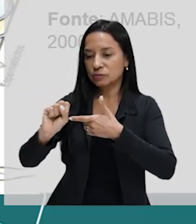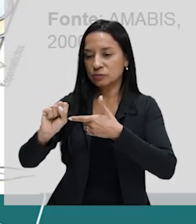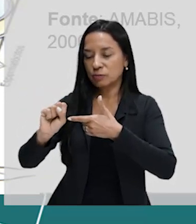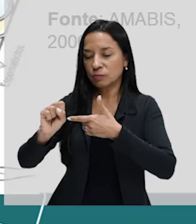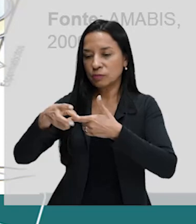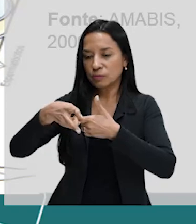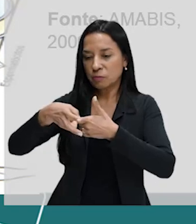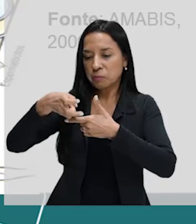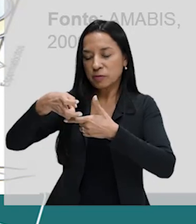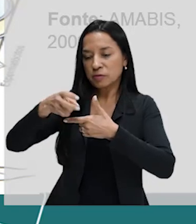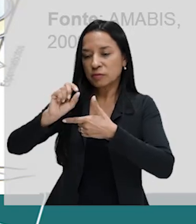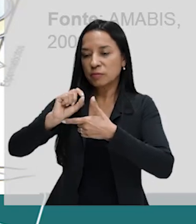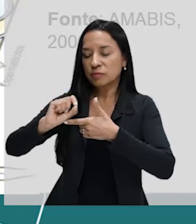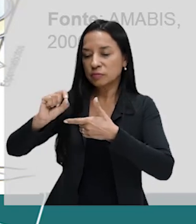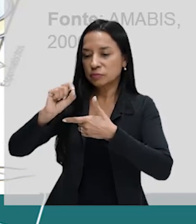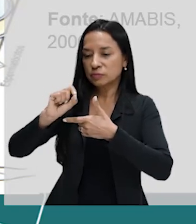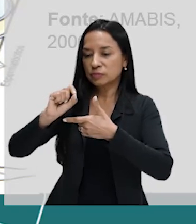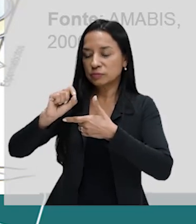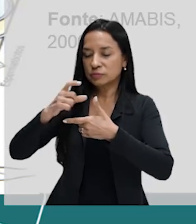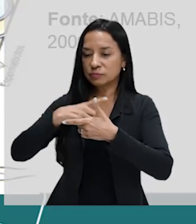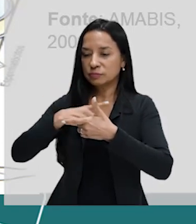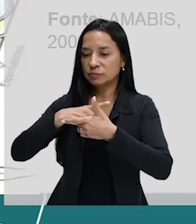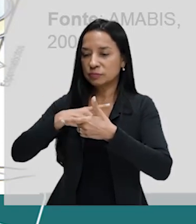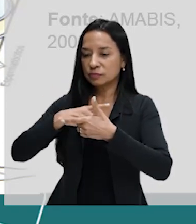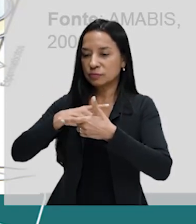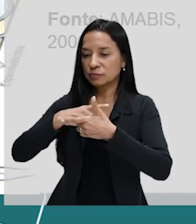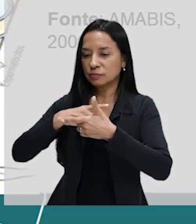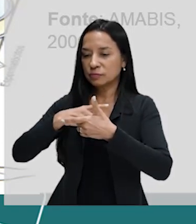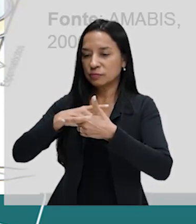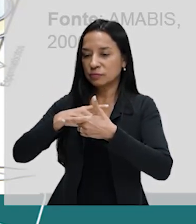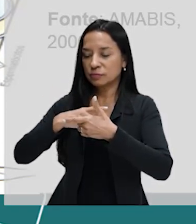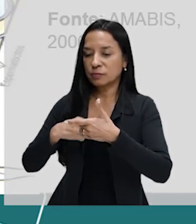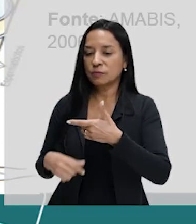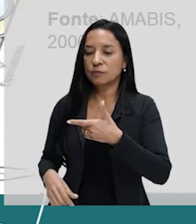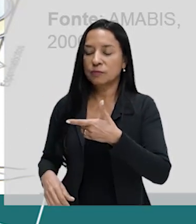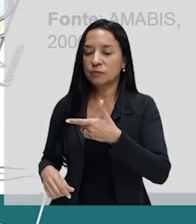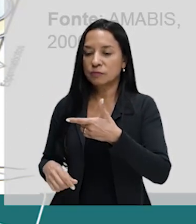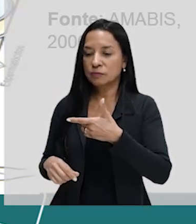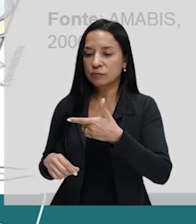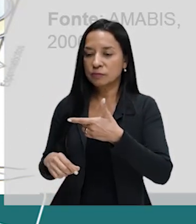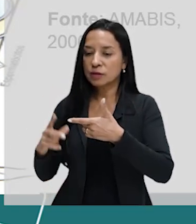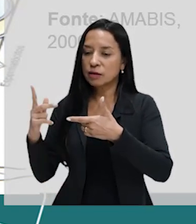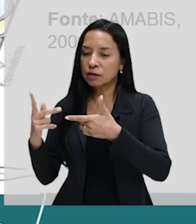ó, você vai perceber que lá ocorre o processo de